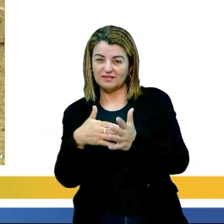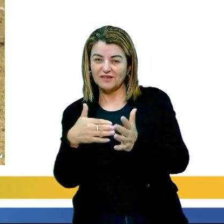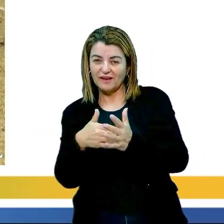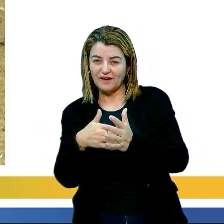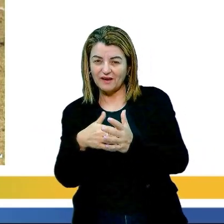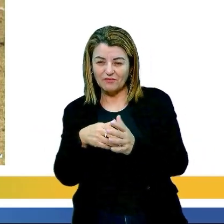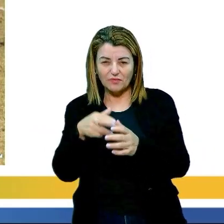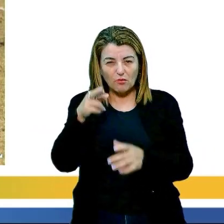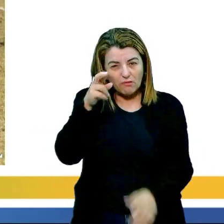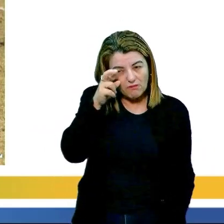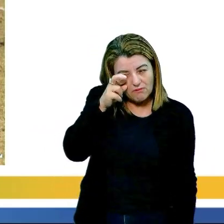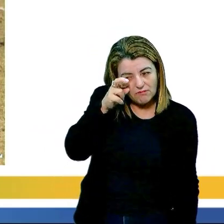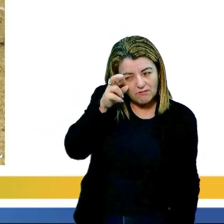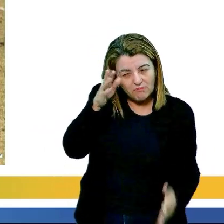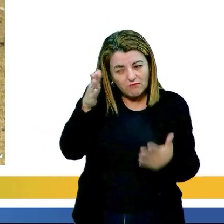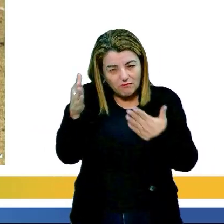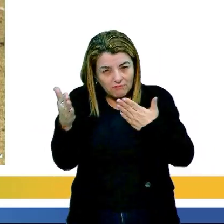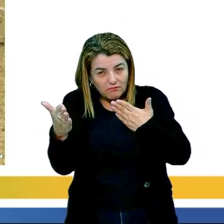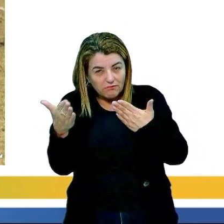ficam ali